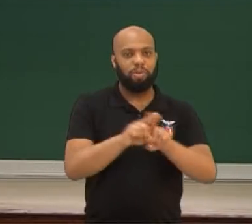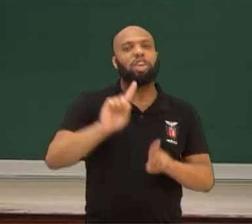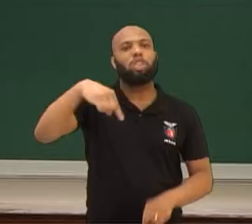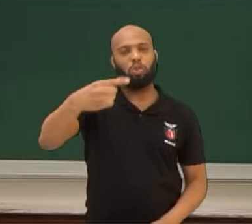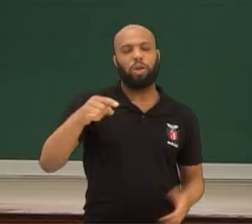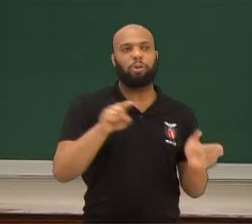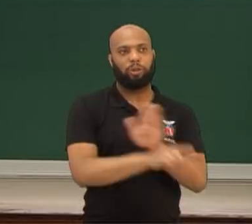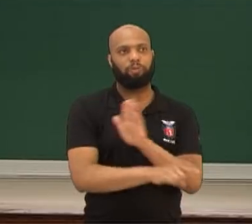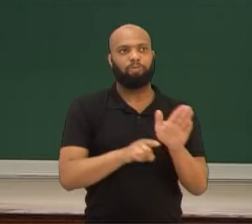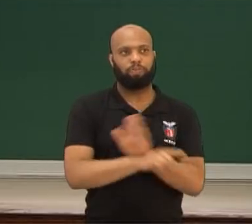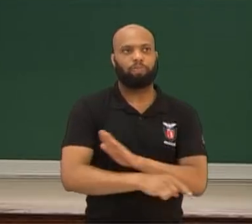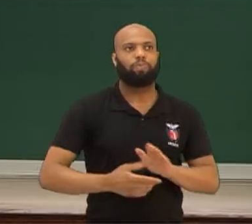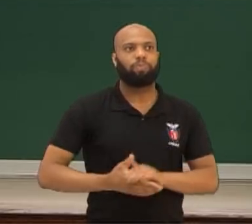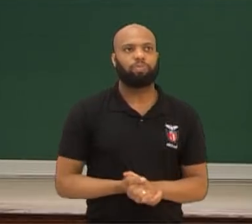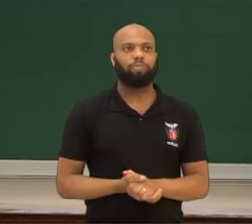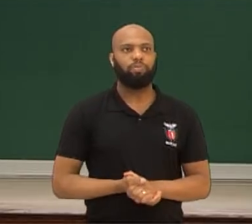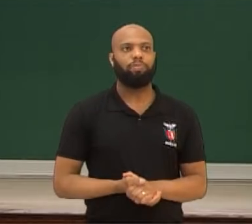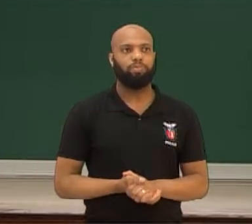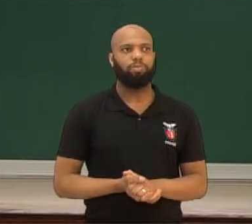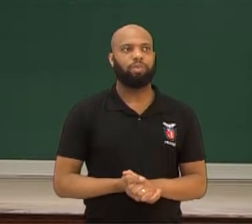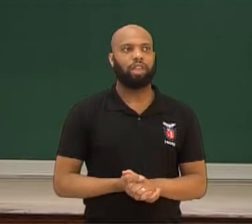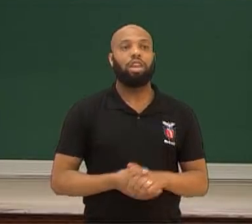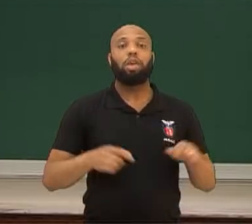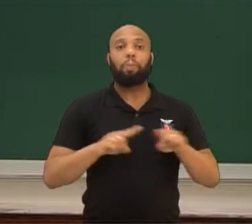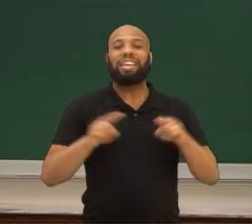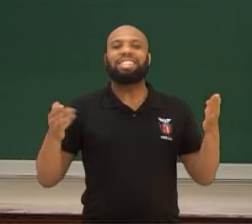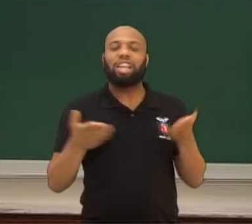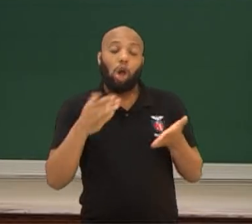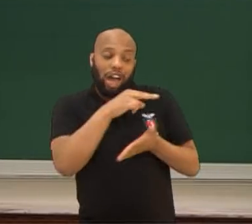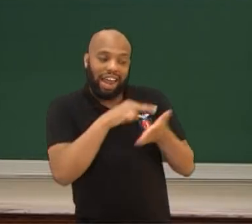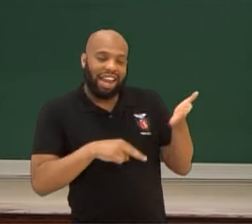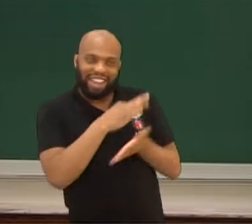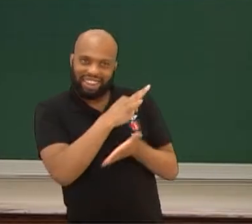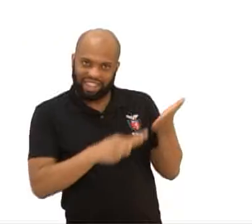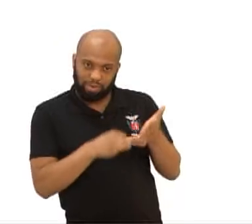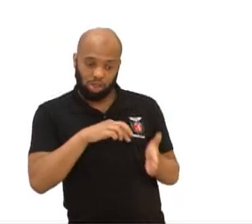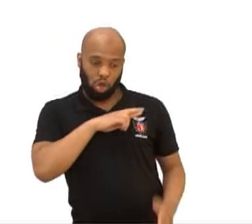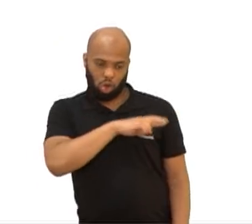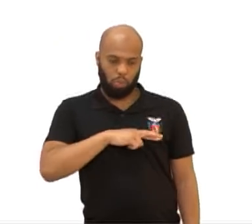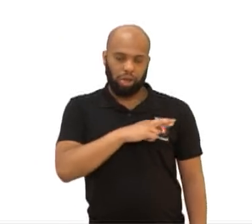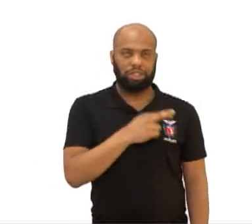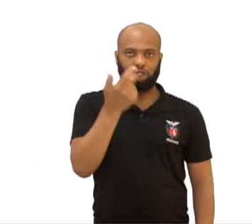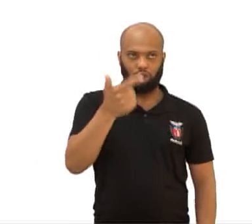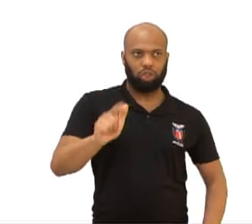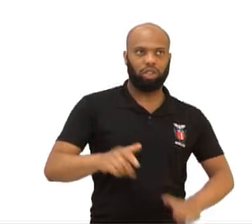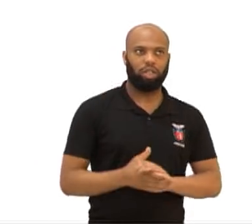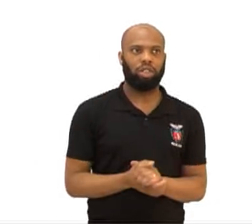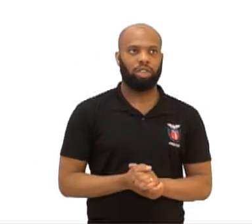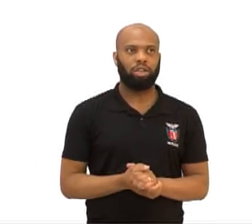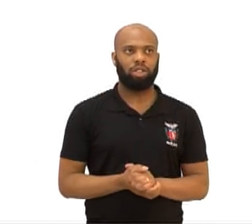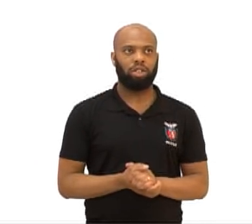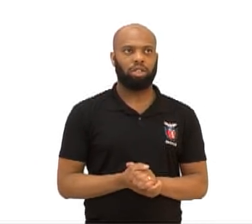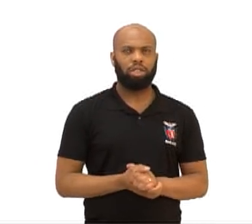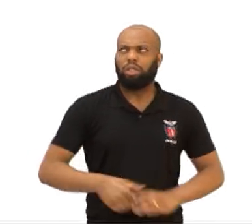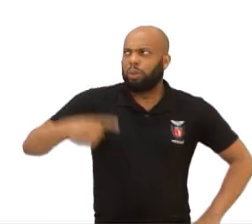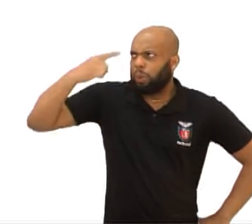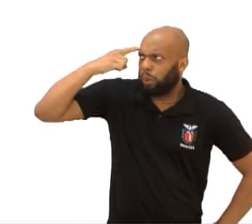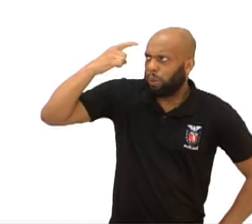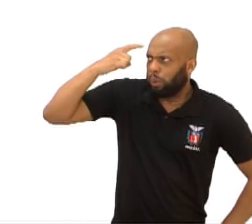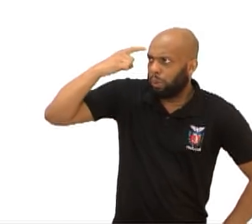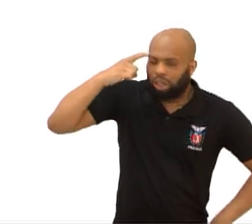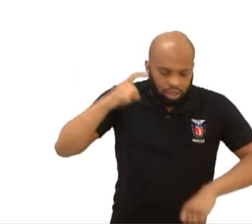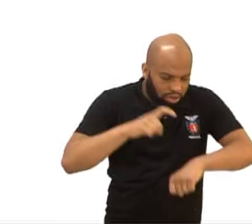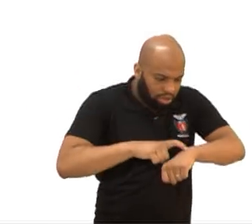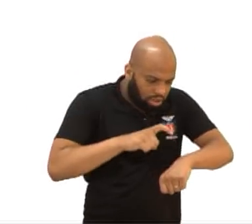próximo exercício. Então, vamos ler um fragmento de novo do romance. Acompanhem aqui comigo. Inculcaram-me nesse